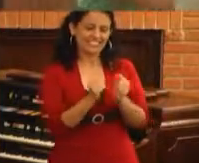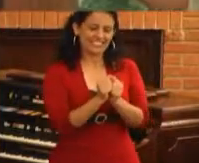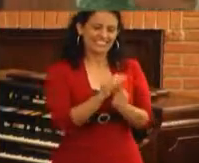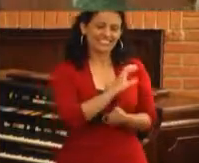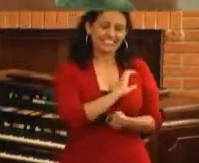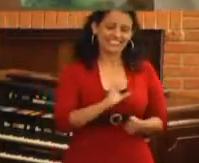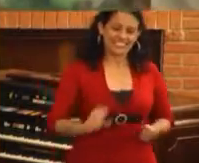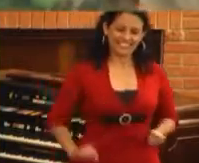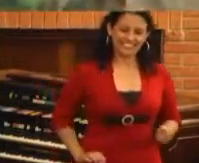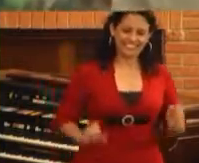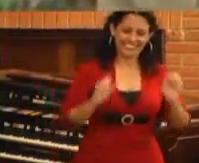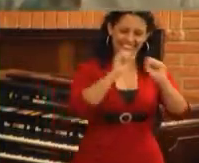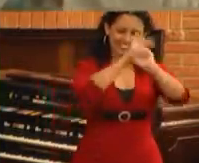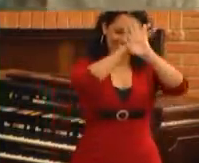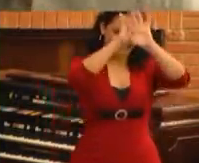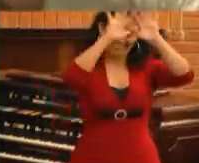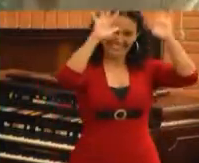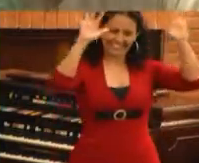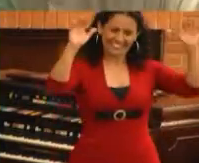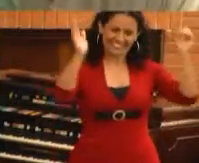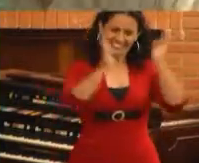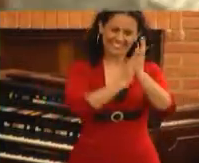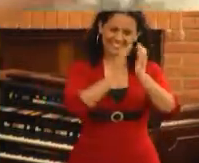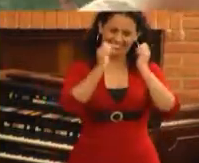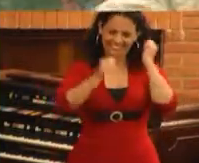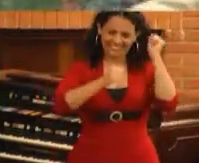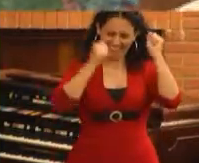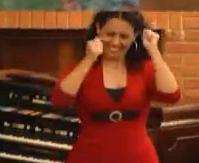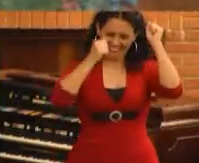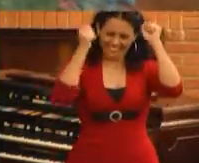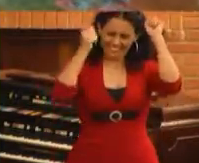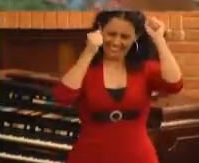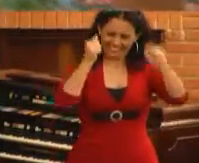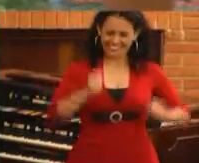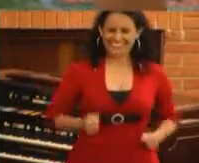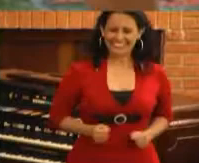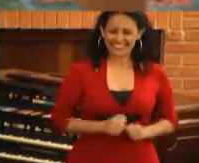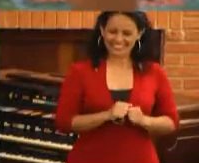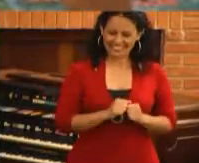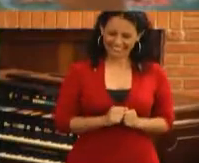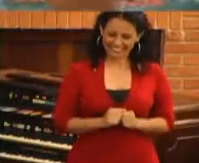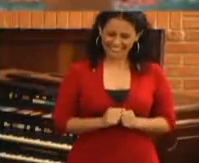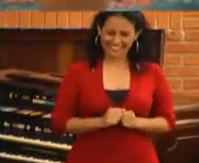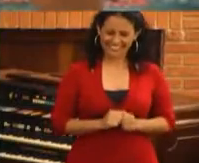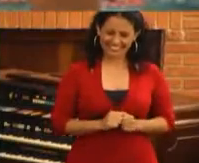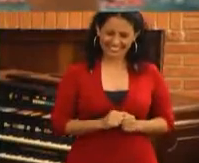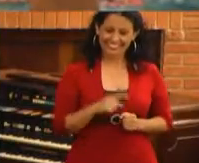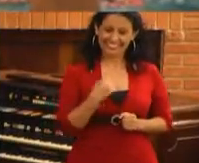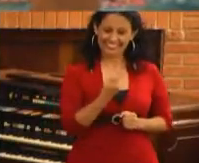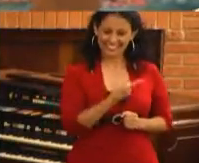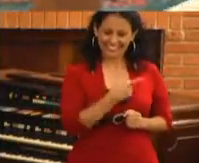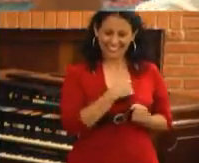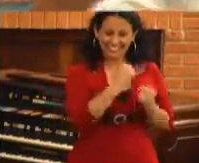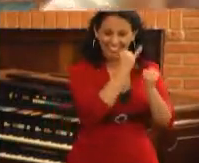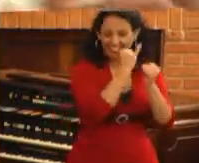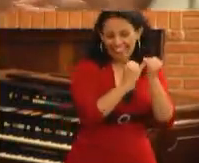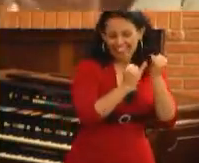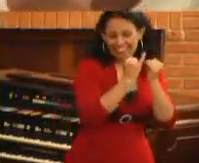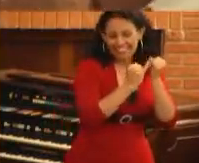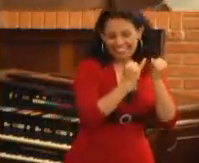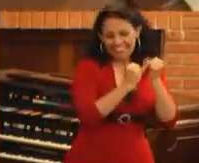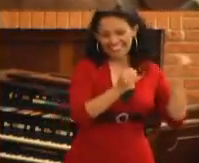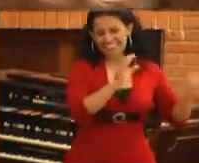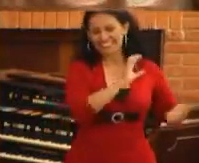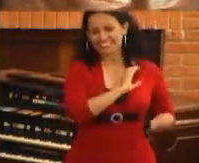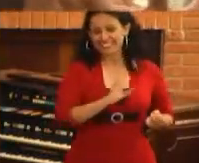será restabelecido. E mais ainda, seremos semelhantes a Ele, porque haveremos